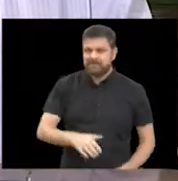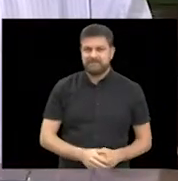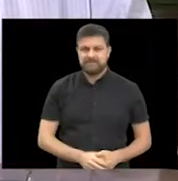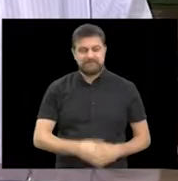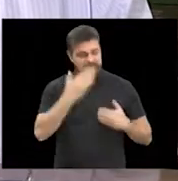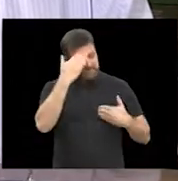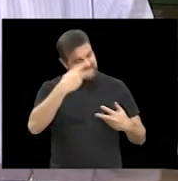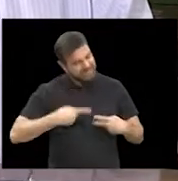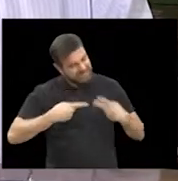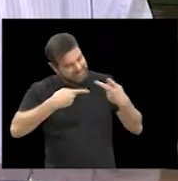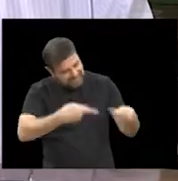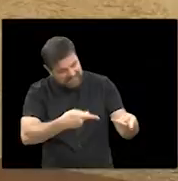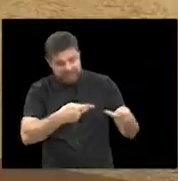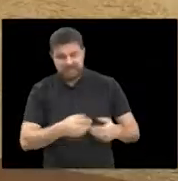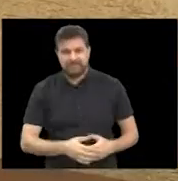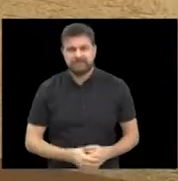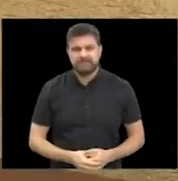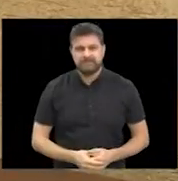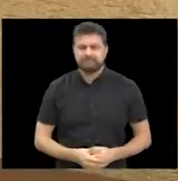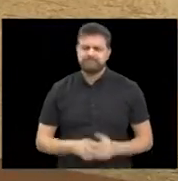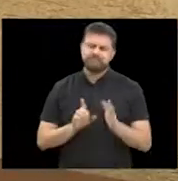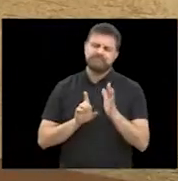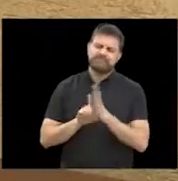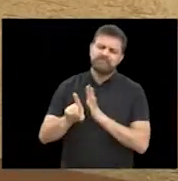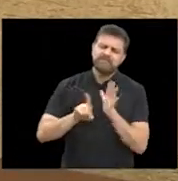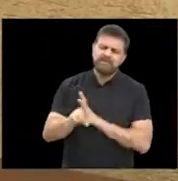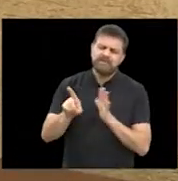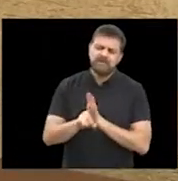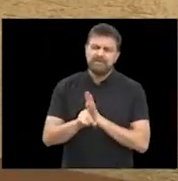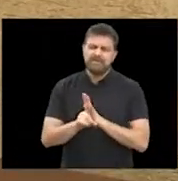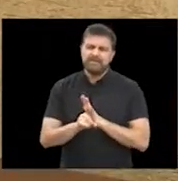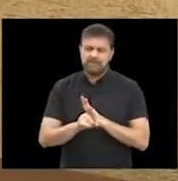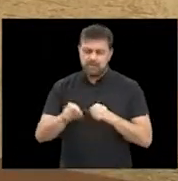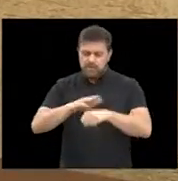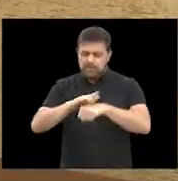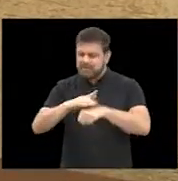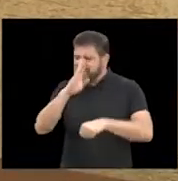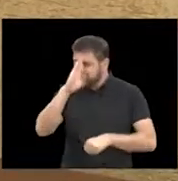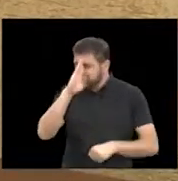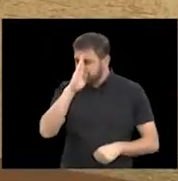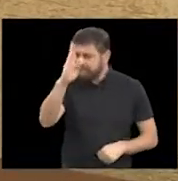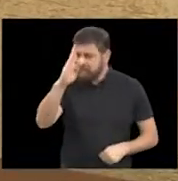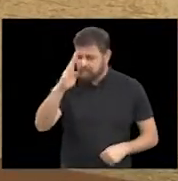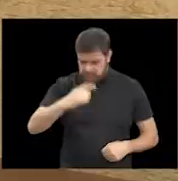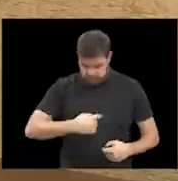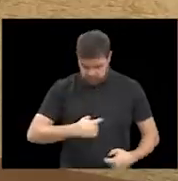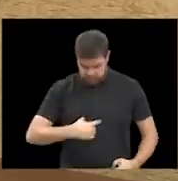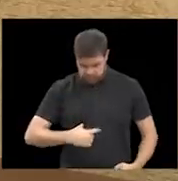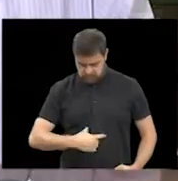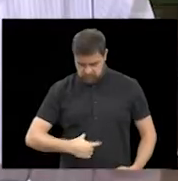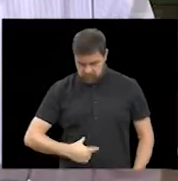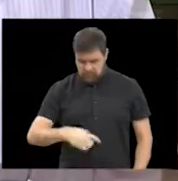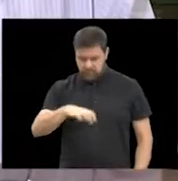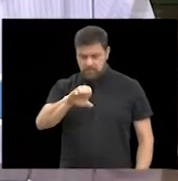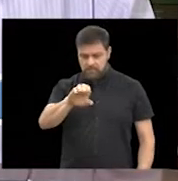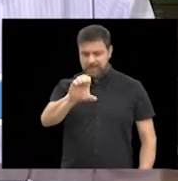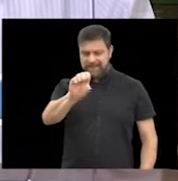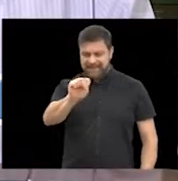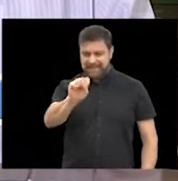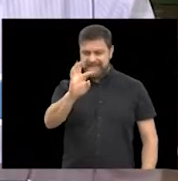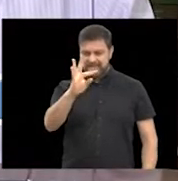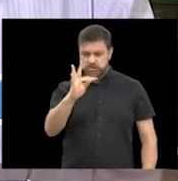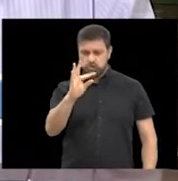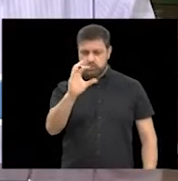vocês pelo convite. Muito obrigado. Doutor, quais são as principais doenças do estômago? Bom,